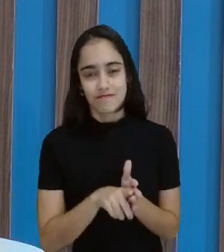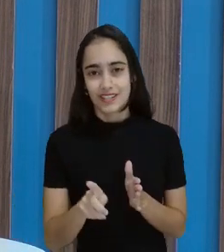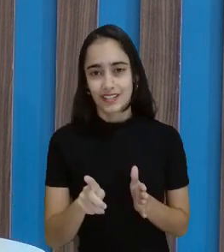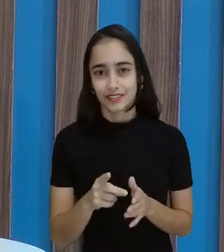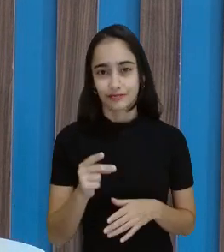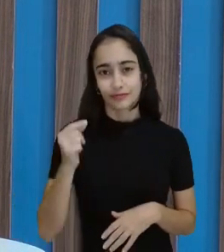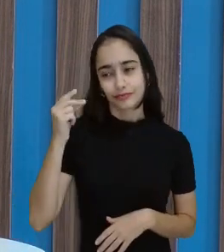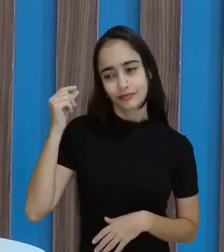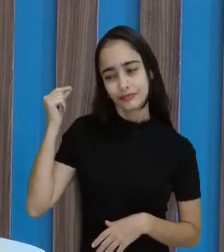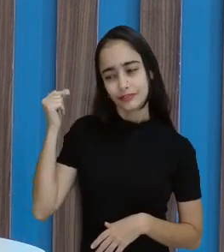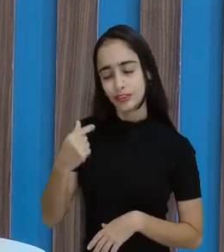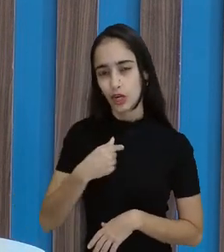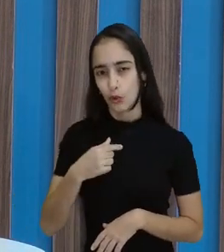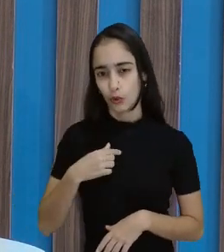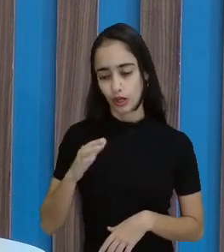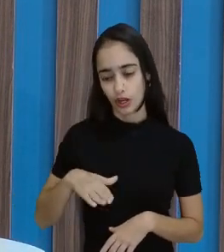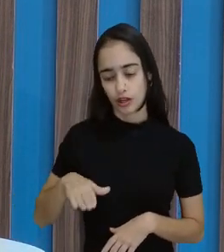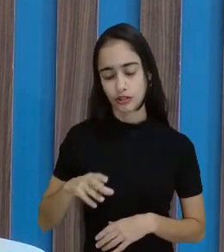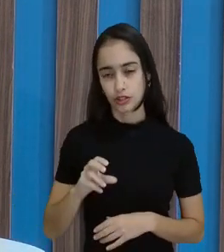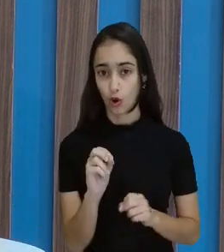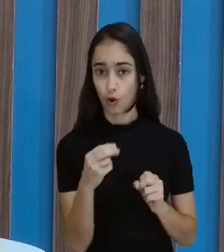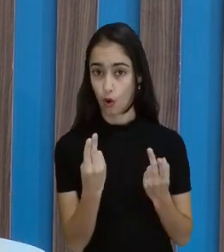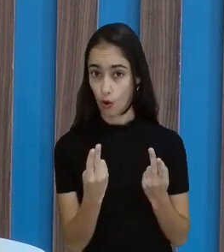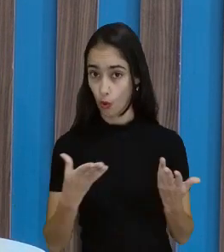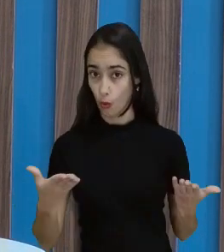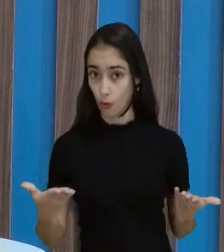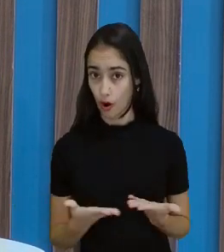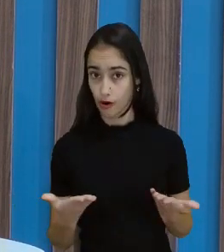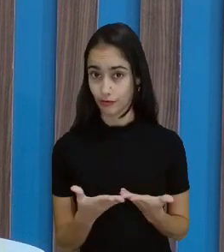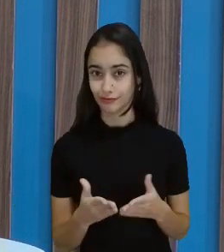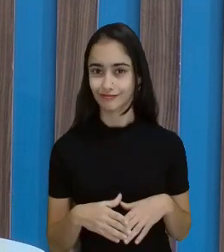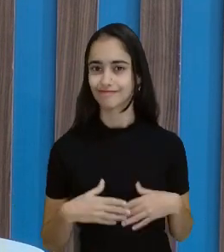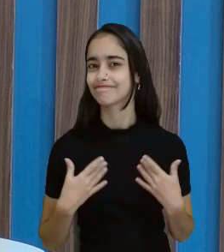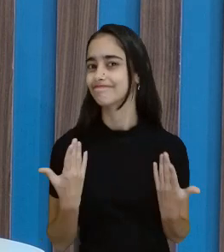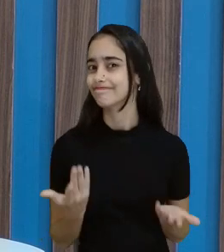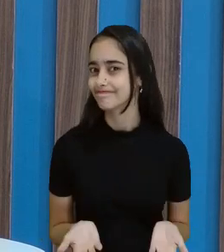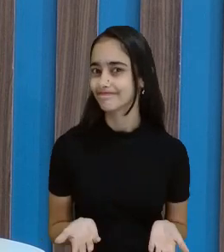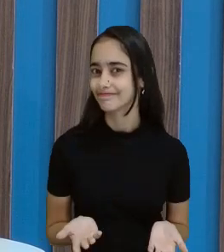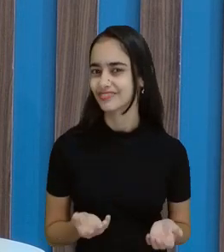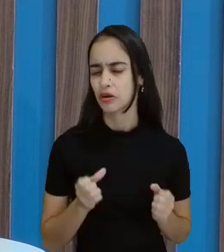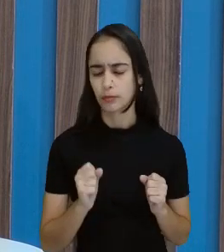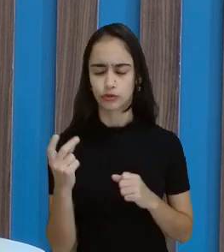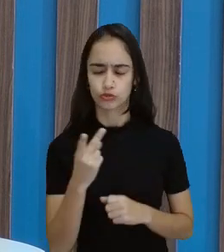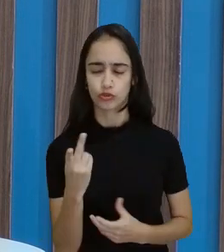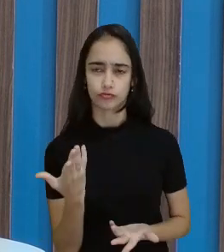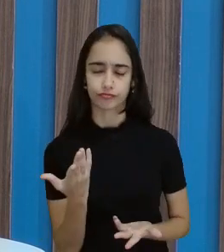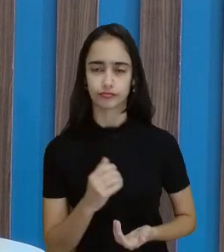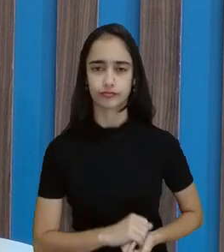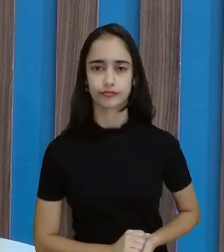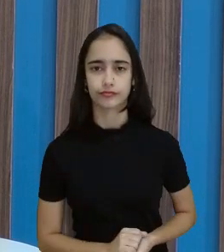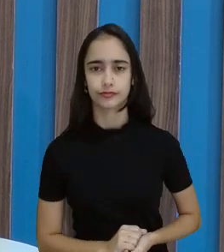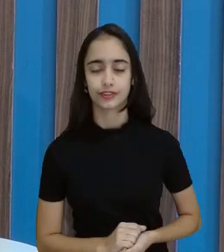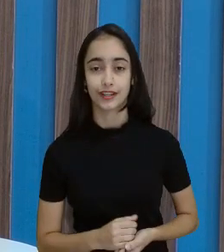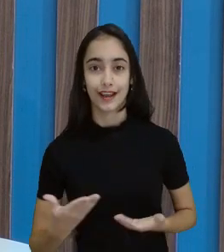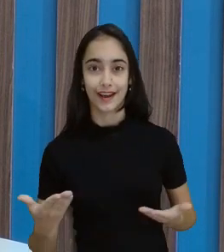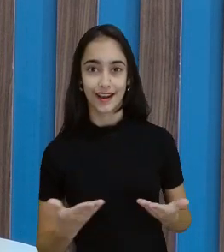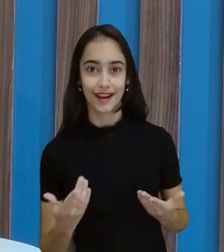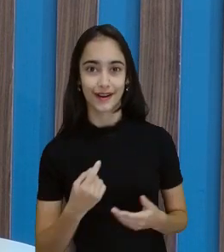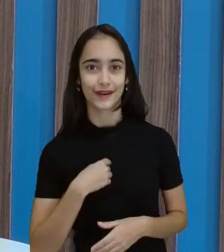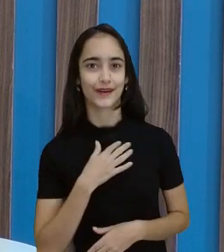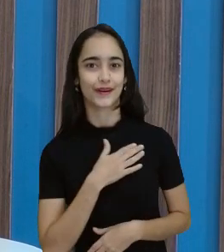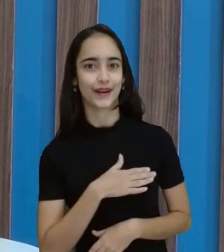antigamente, quando eu era criança, isso. Ou de agora? Pode ser dos dois, diz aí. Porque agora, atualmente, eu gosto